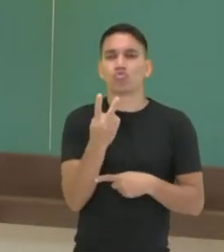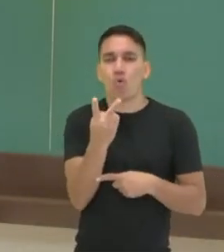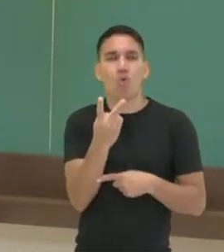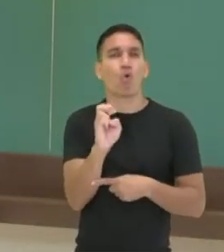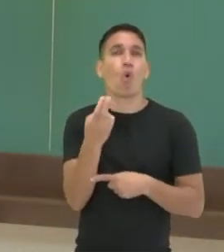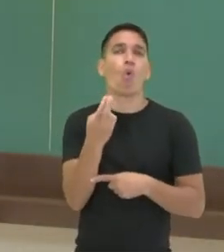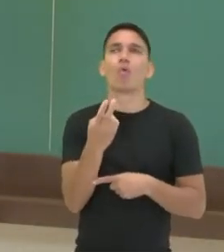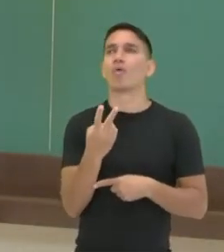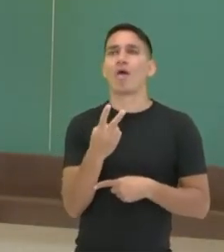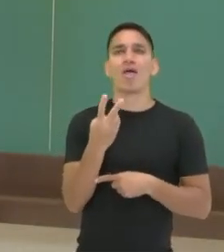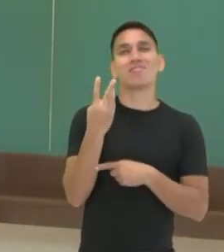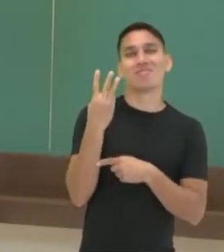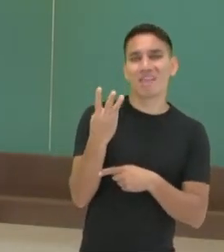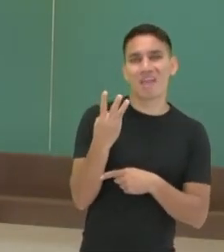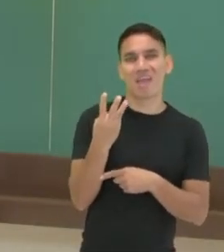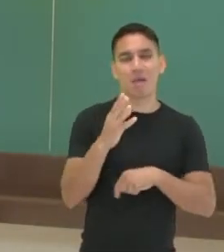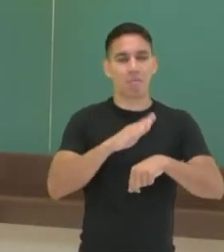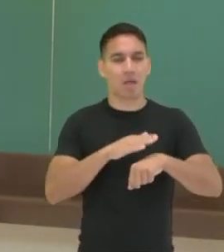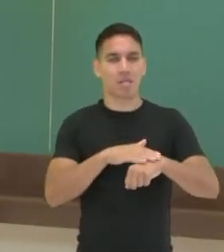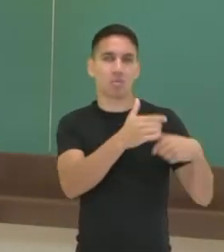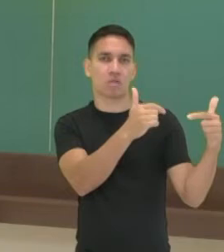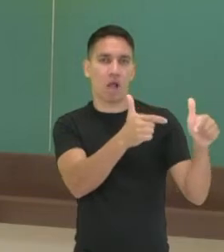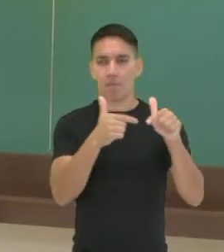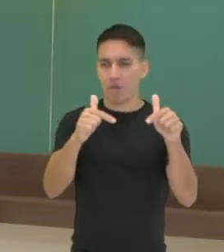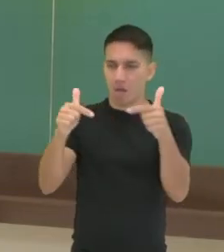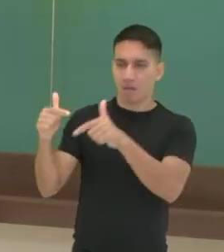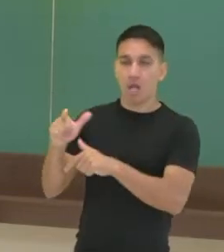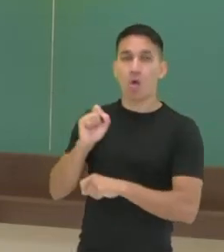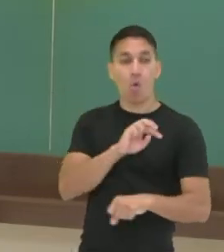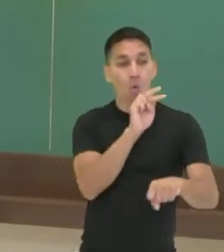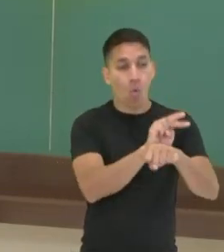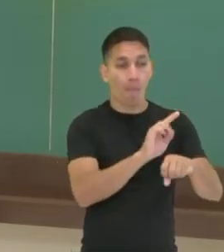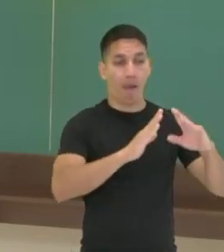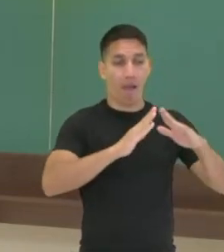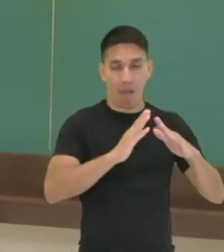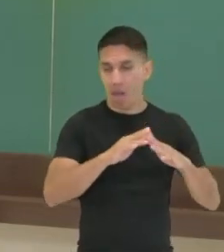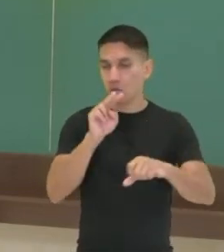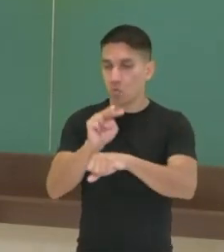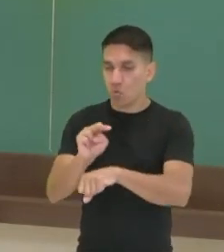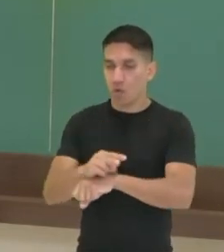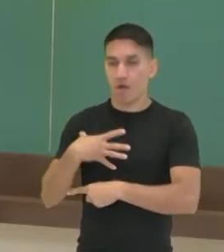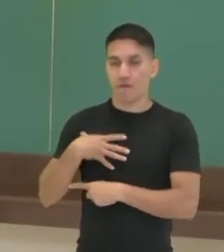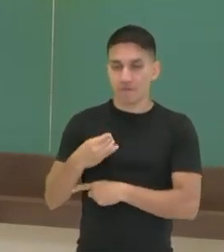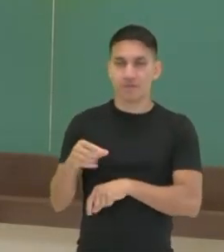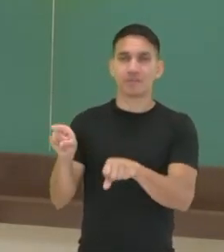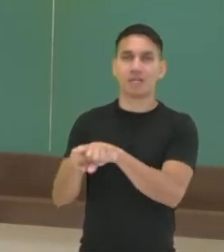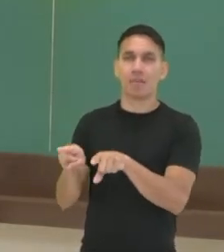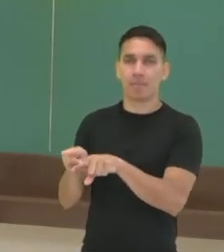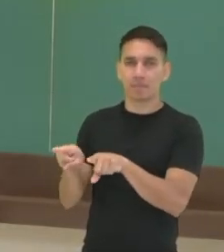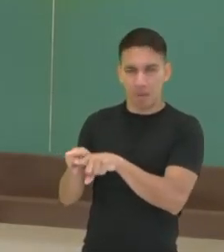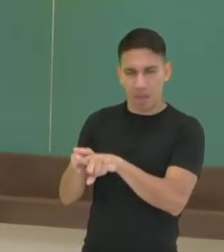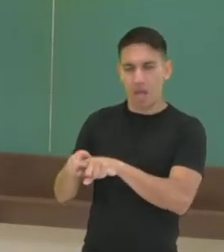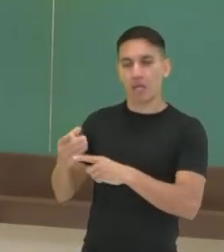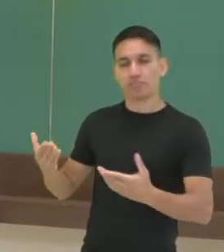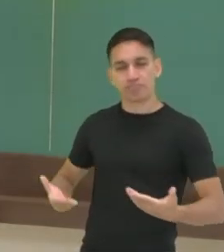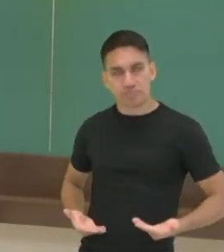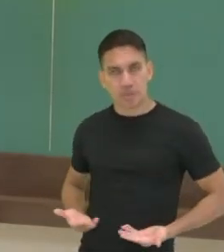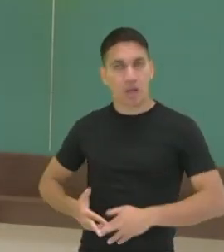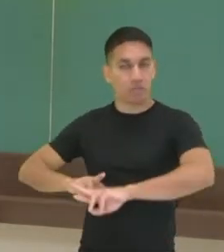trabalho, que é o cuidado com a casa, com os filhos, serviço doméstico, né, as tarefas